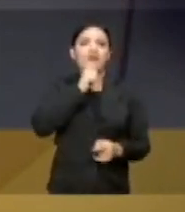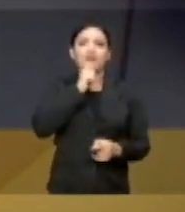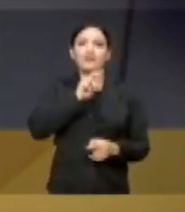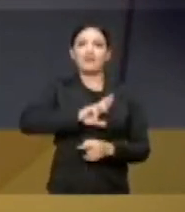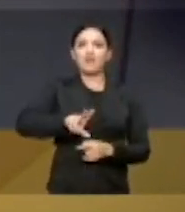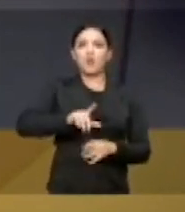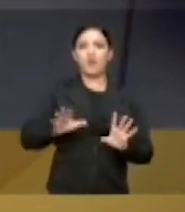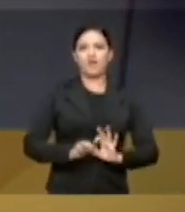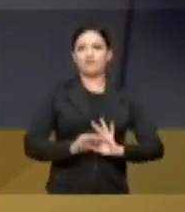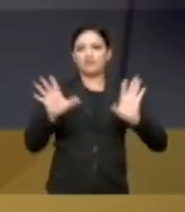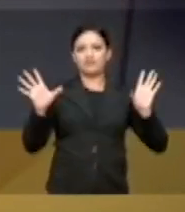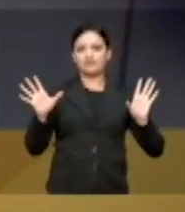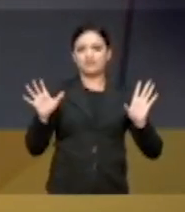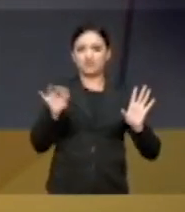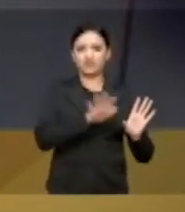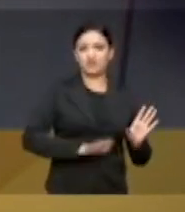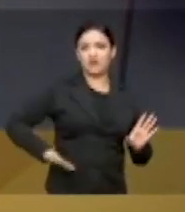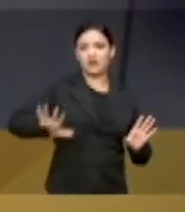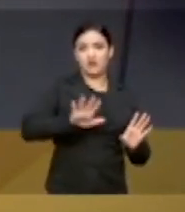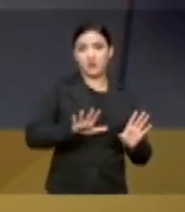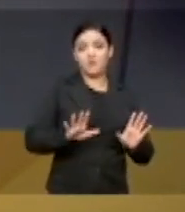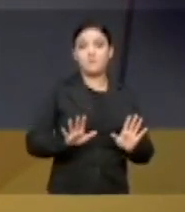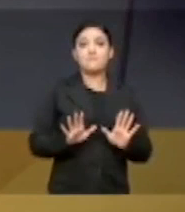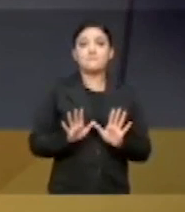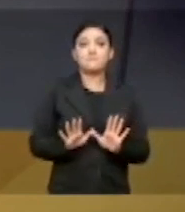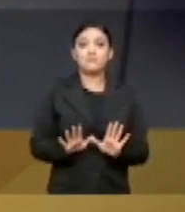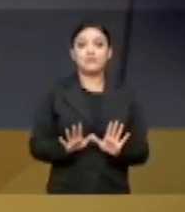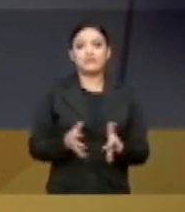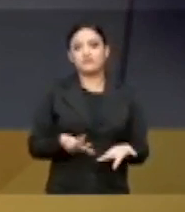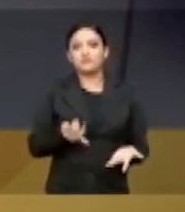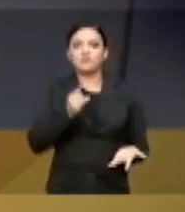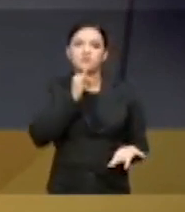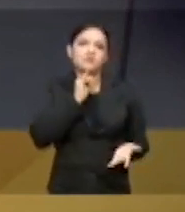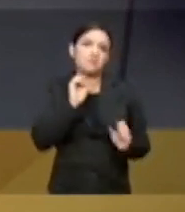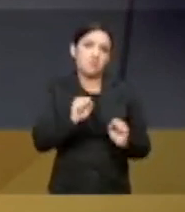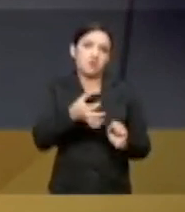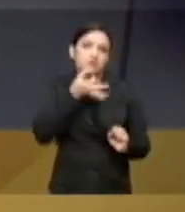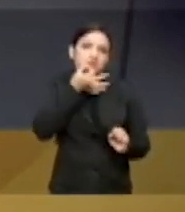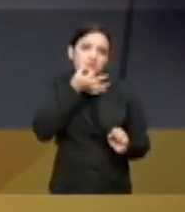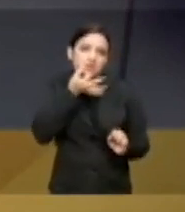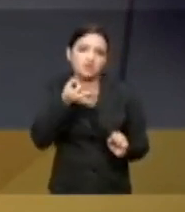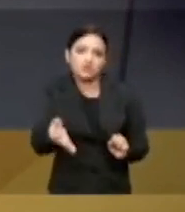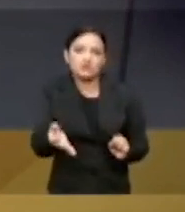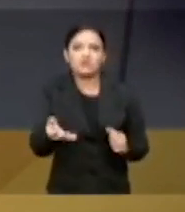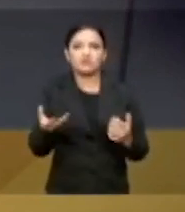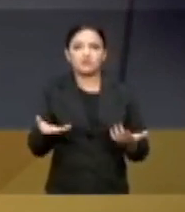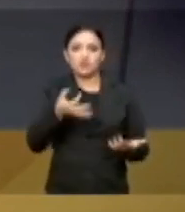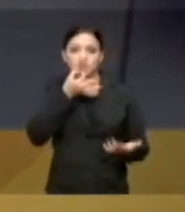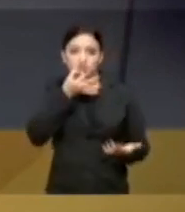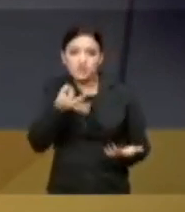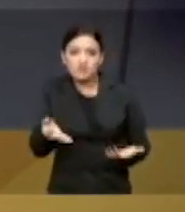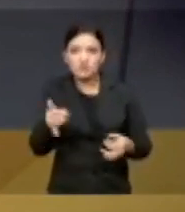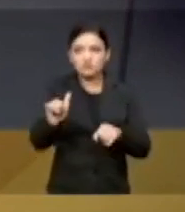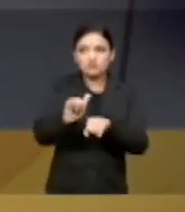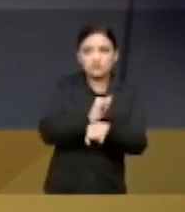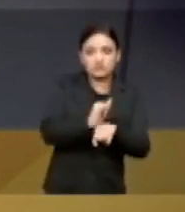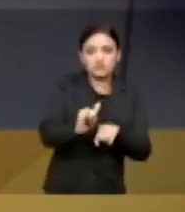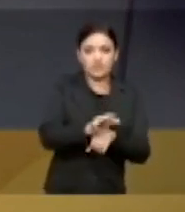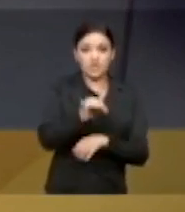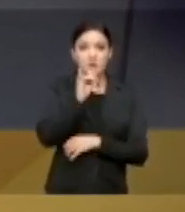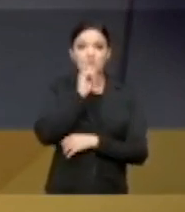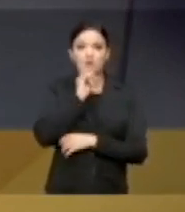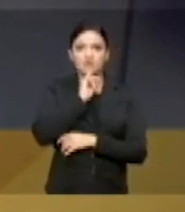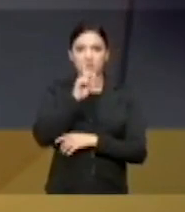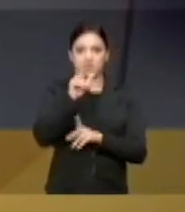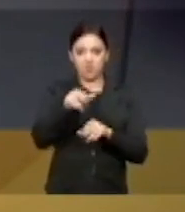imunológica. Lógico, nada disso exclui, digamos, uma sugestão construtiva de comportamento, segundo decorre, por exemplo,